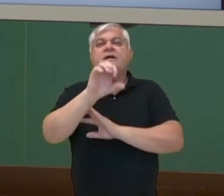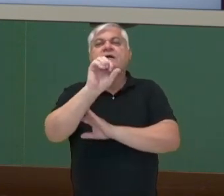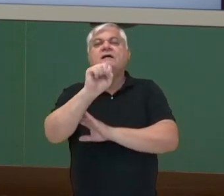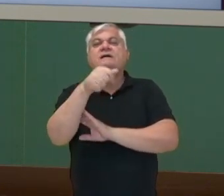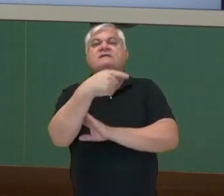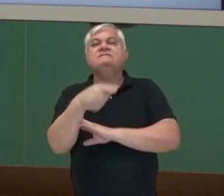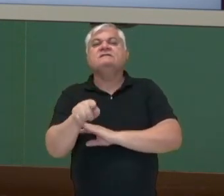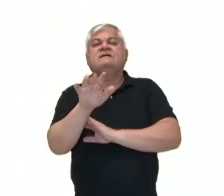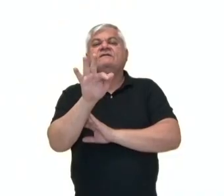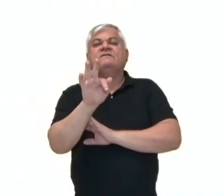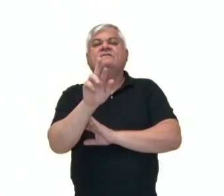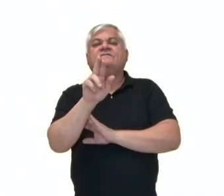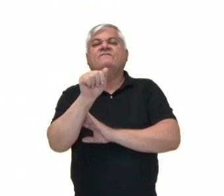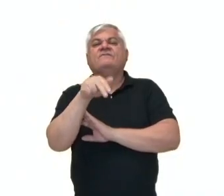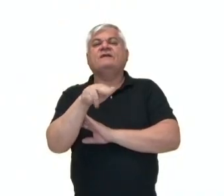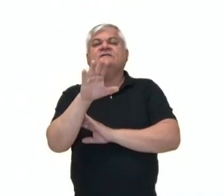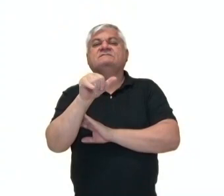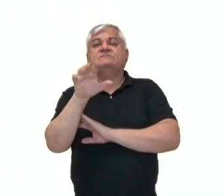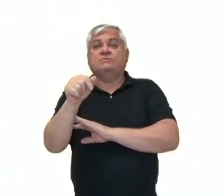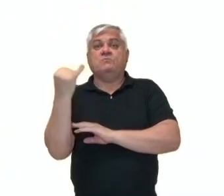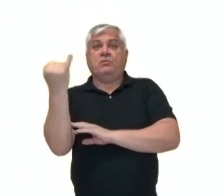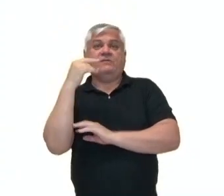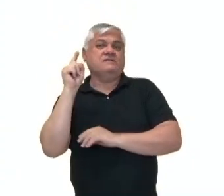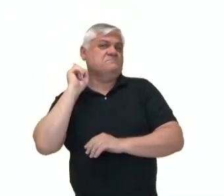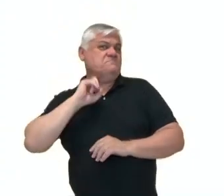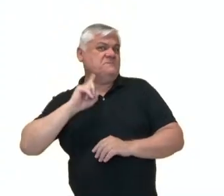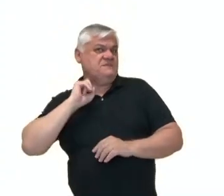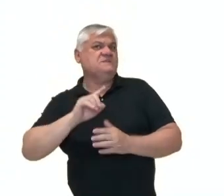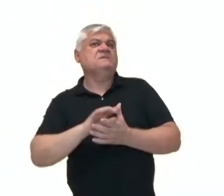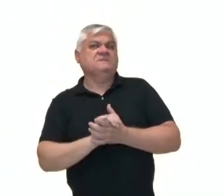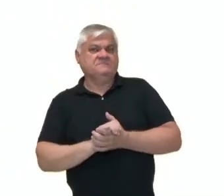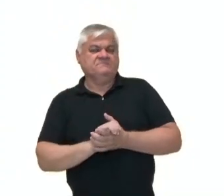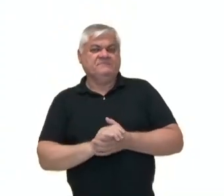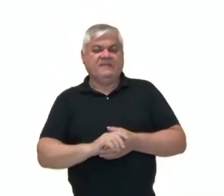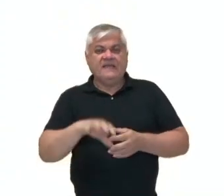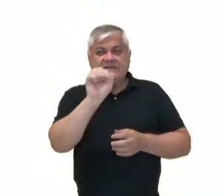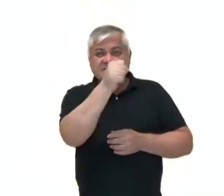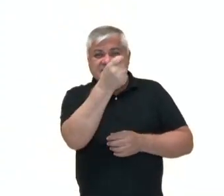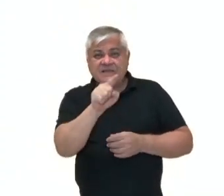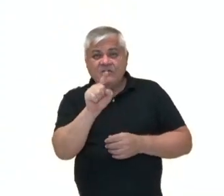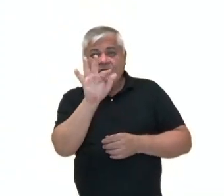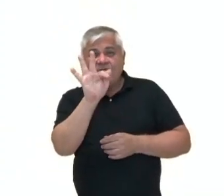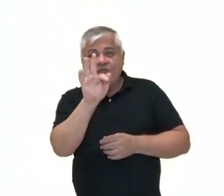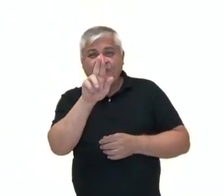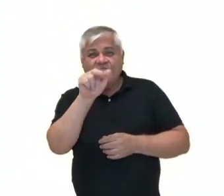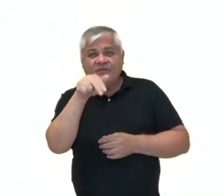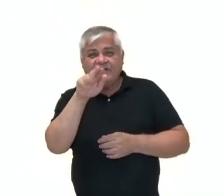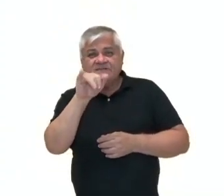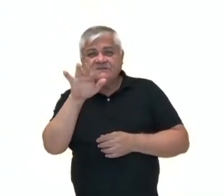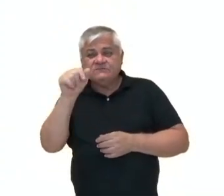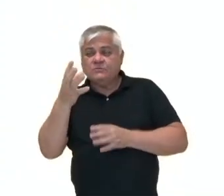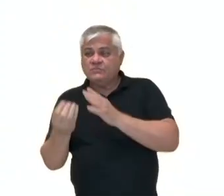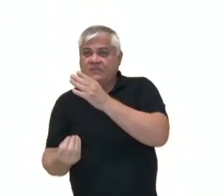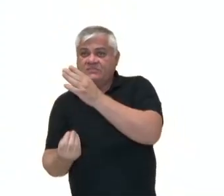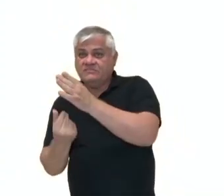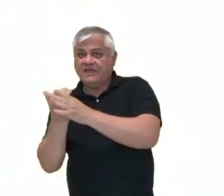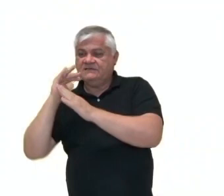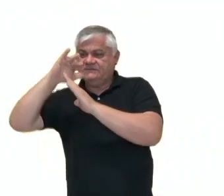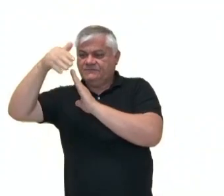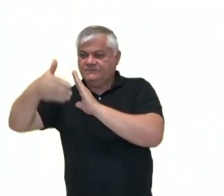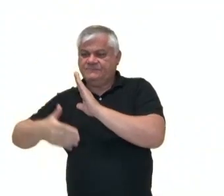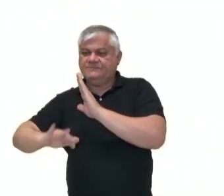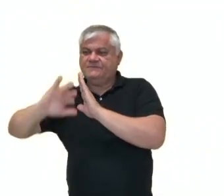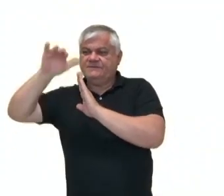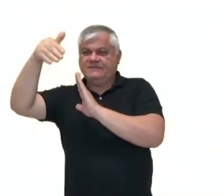É fundamental para Minas Gerais. O Rio São Francisco nasce na região sudeste, numa área ali de serra, chamada Serra